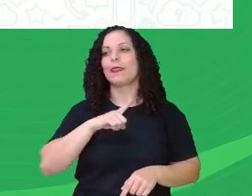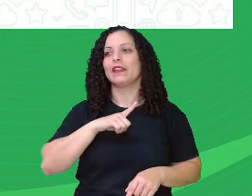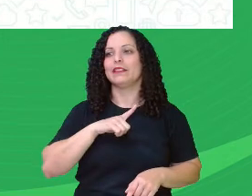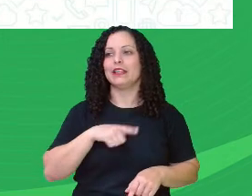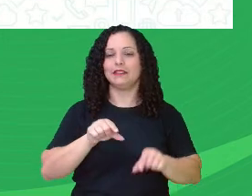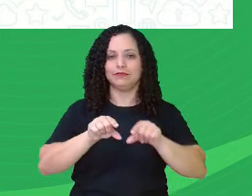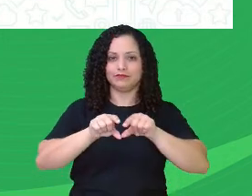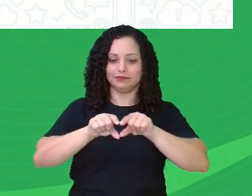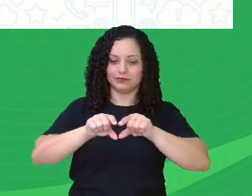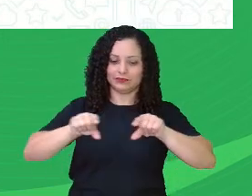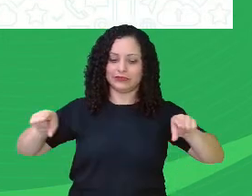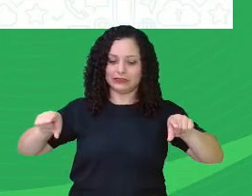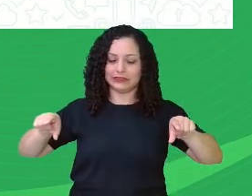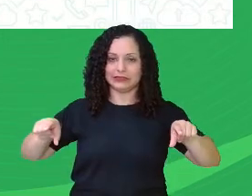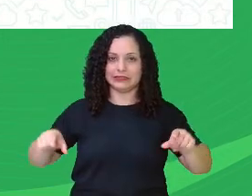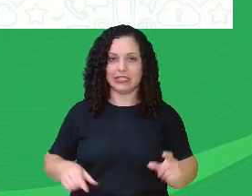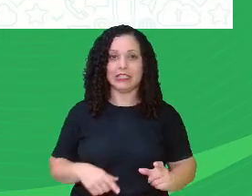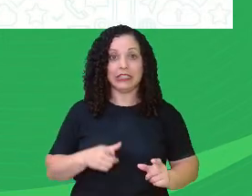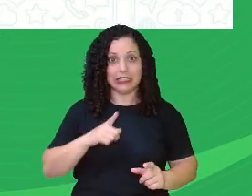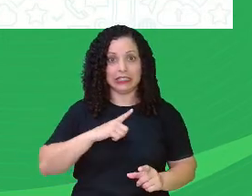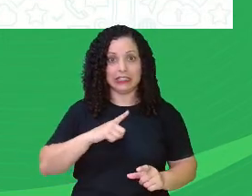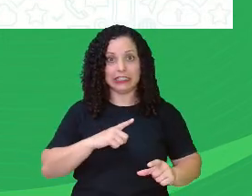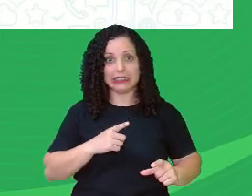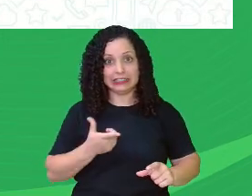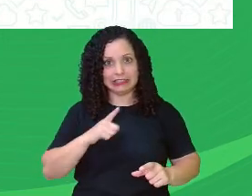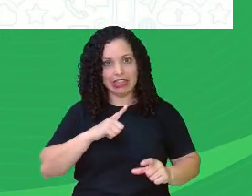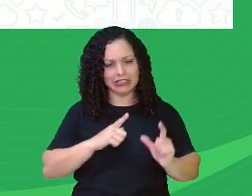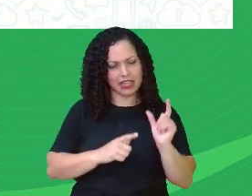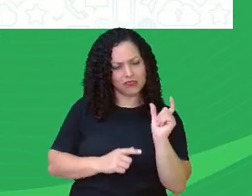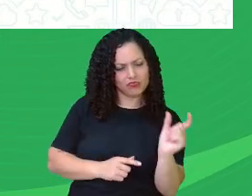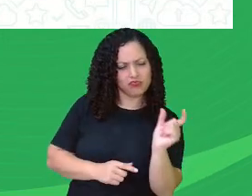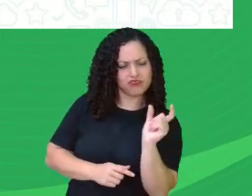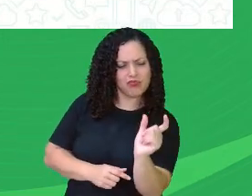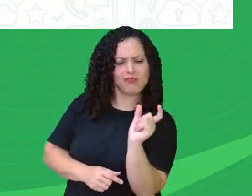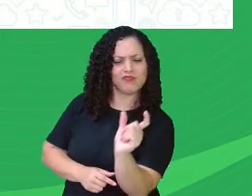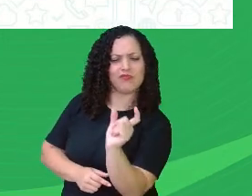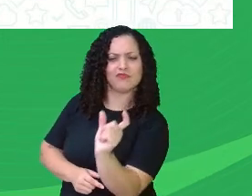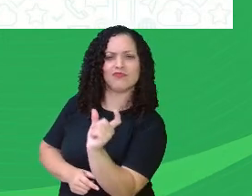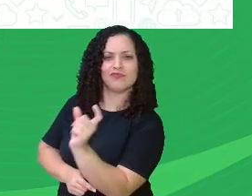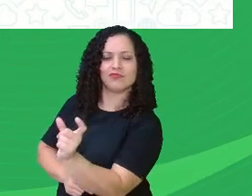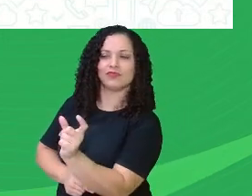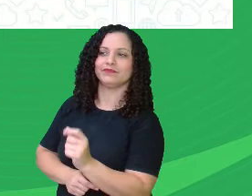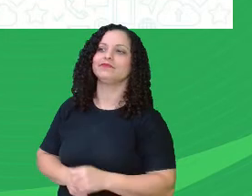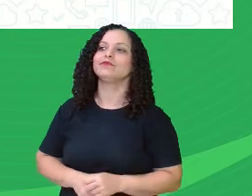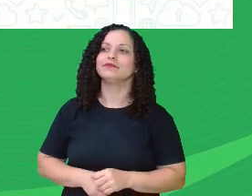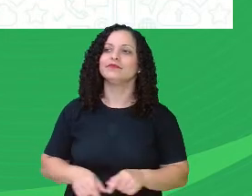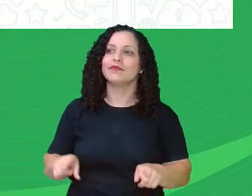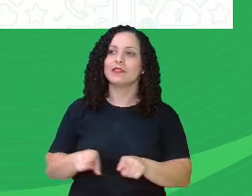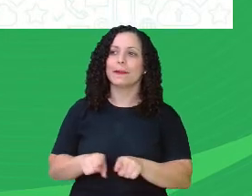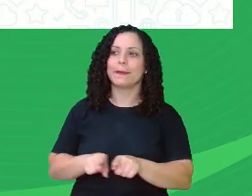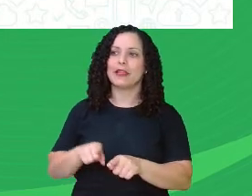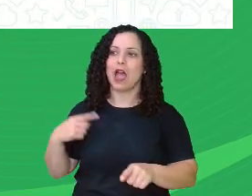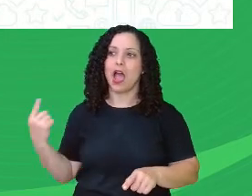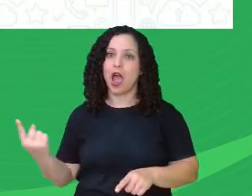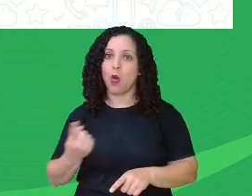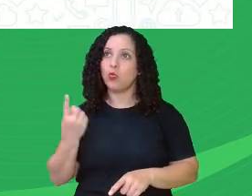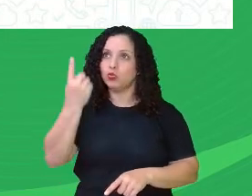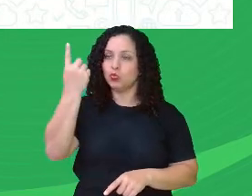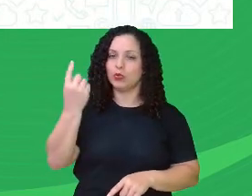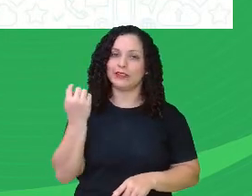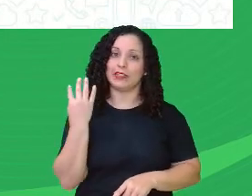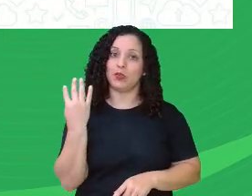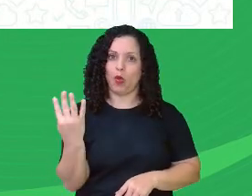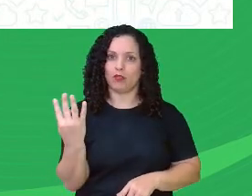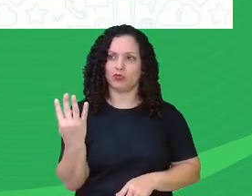base, 5 cubinhos na base, a lateral tem 3 cubinhos na base, ó, e a altura tem 4 cubinhos.